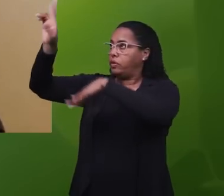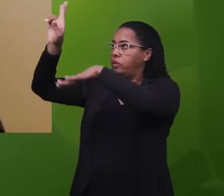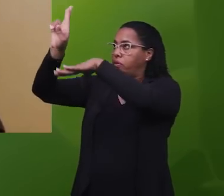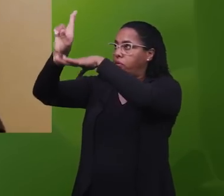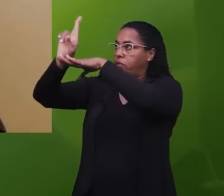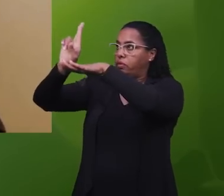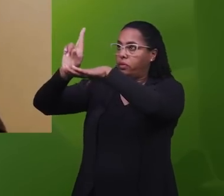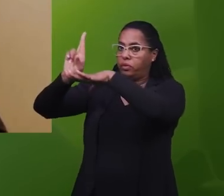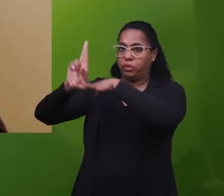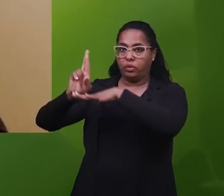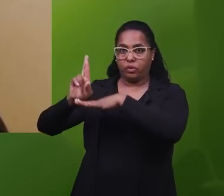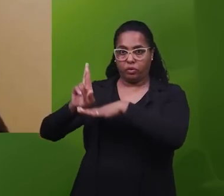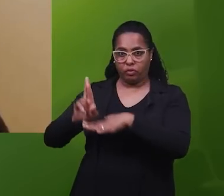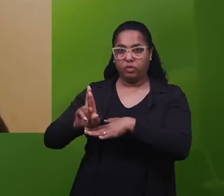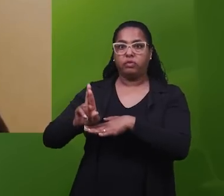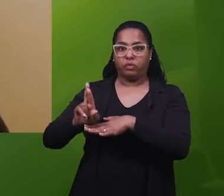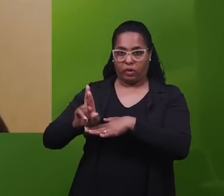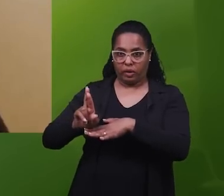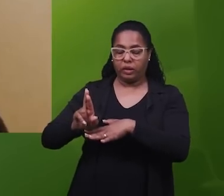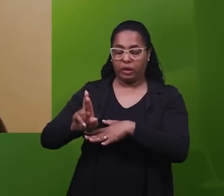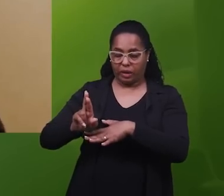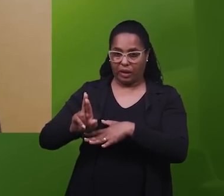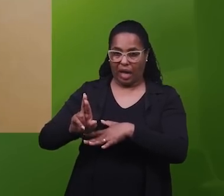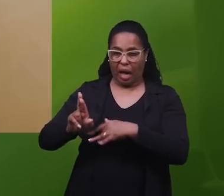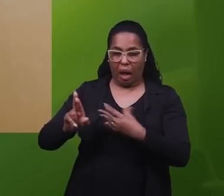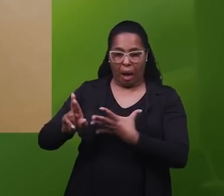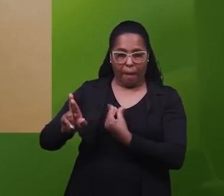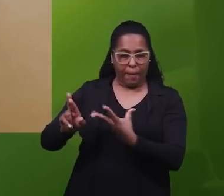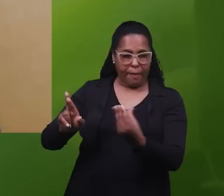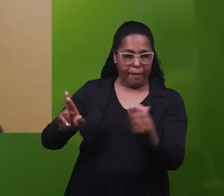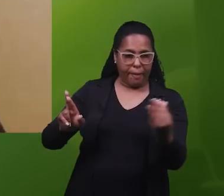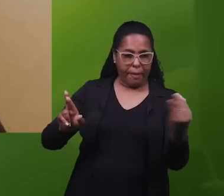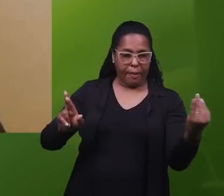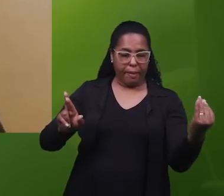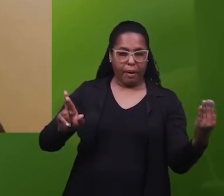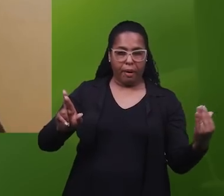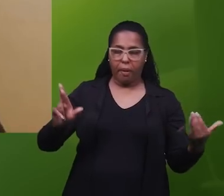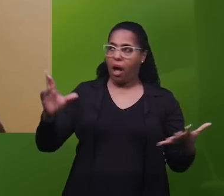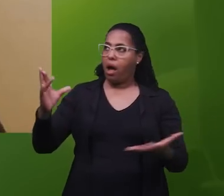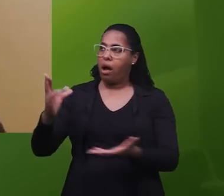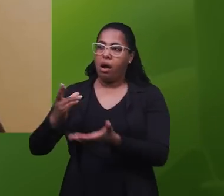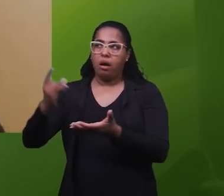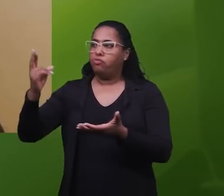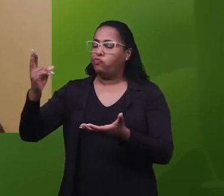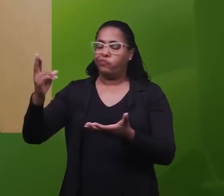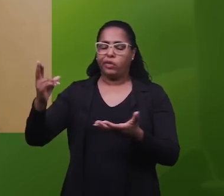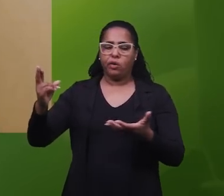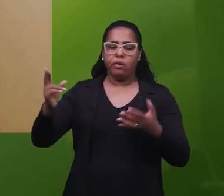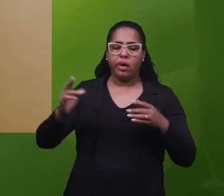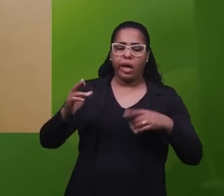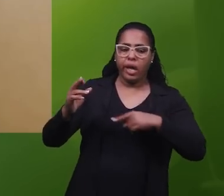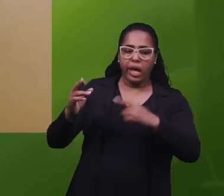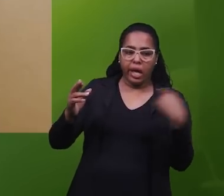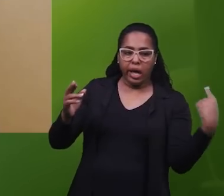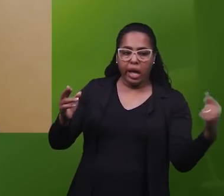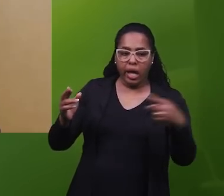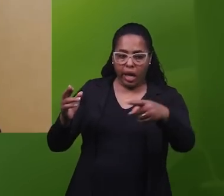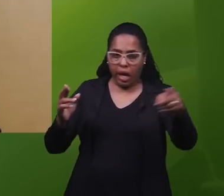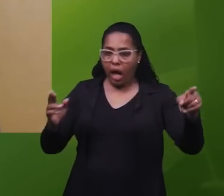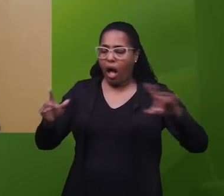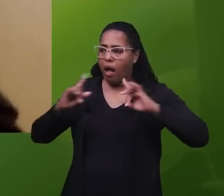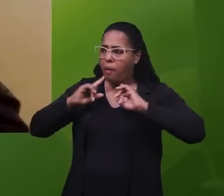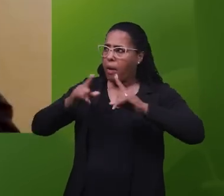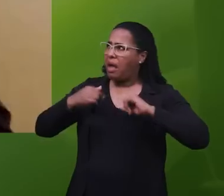voltar, muitos que não subirão, ou seja, muitos que não serão salvos, vão argumentar, mas,